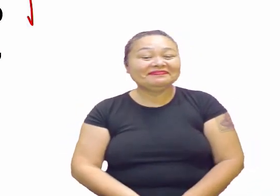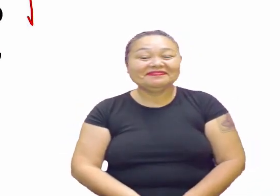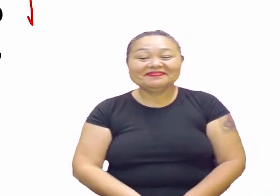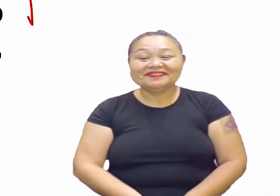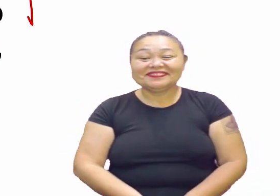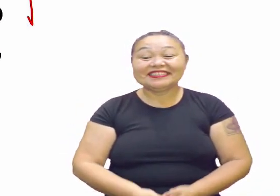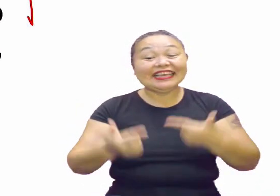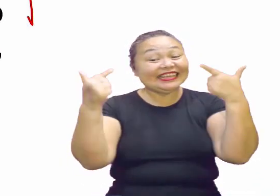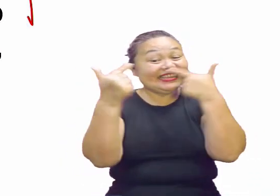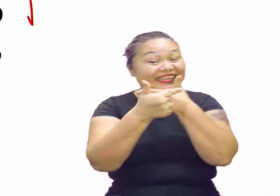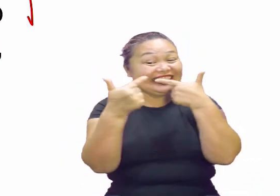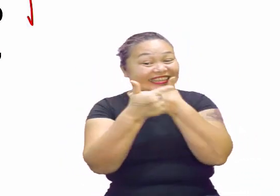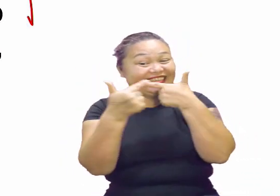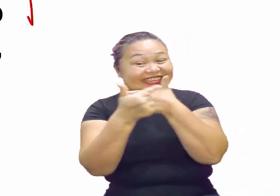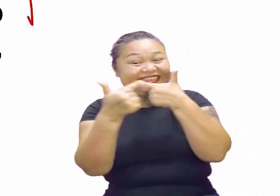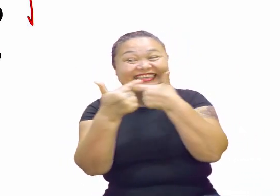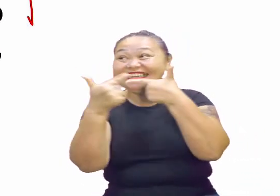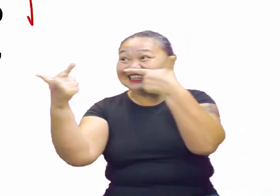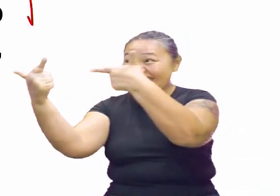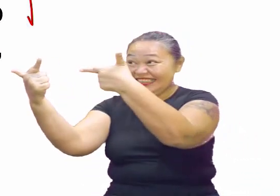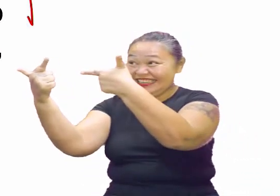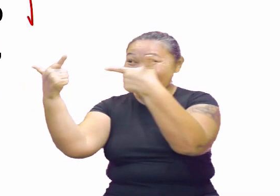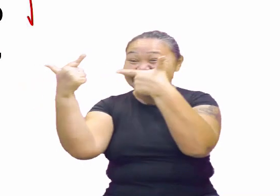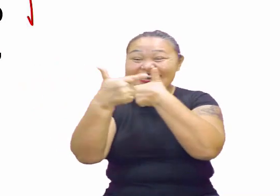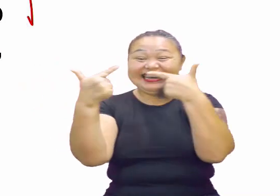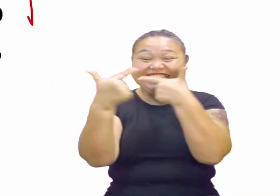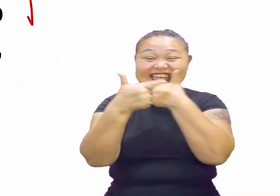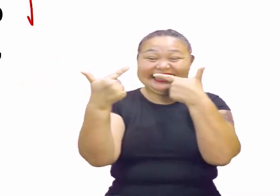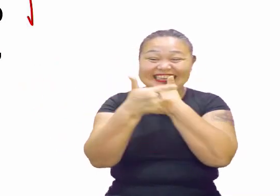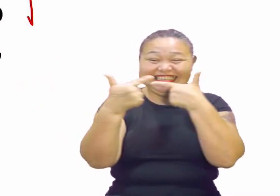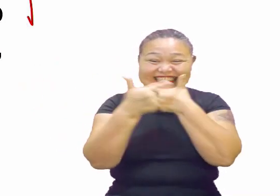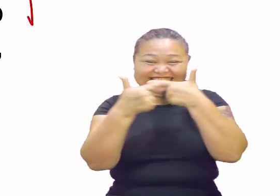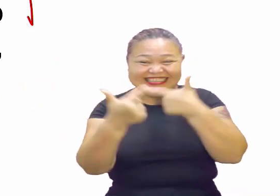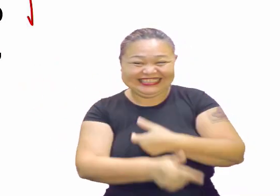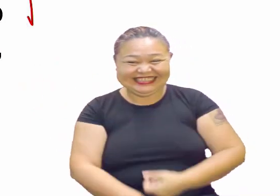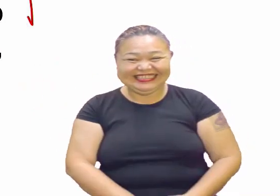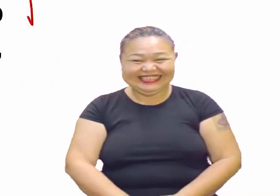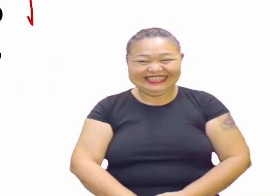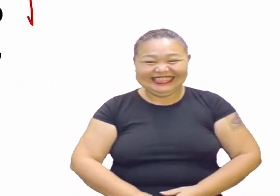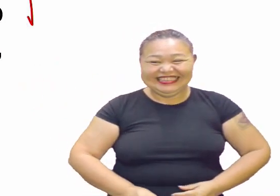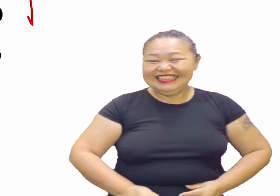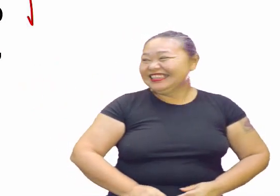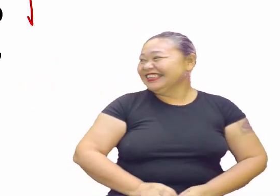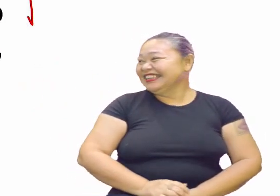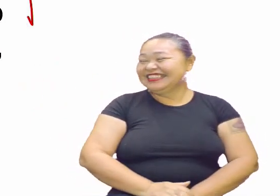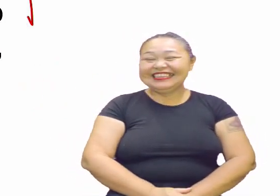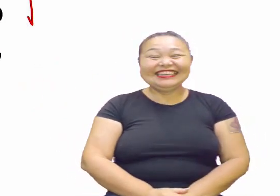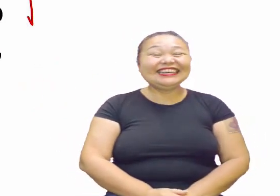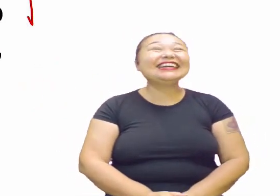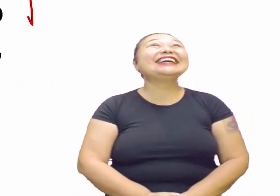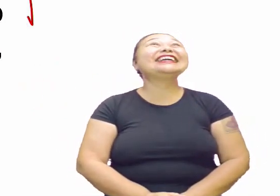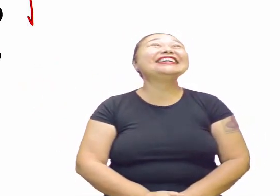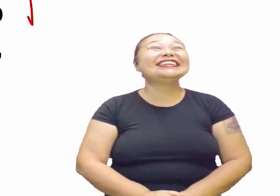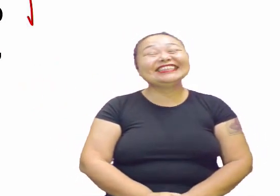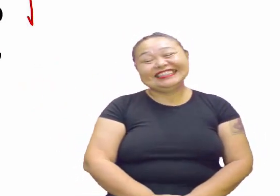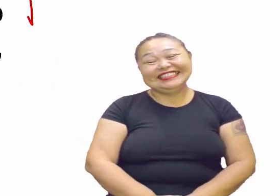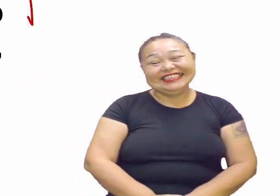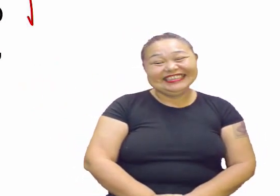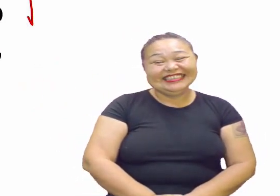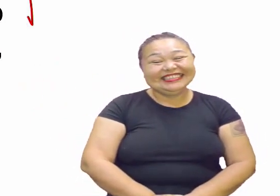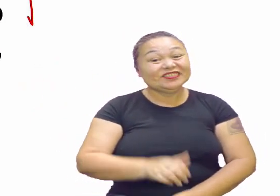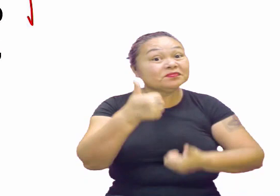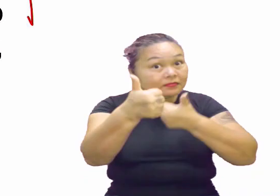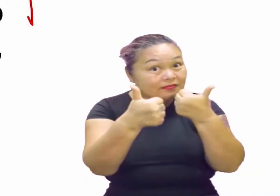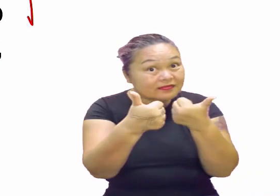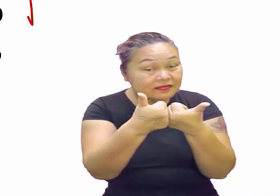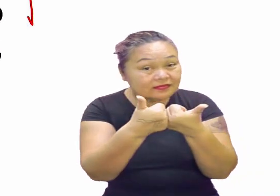Como é que é rir? Como é que rir? Rir assim. Tá. É como se fosse trocar, né? Então,